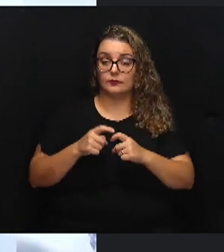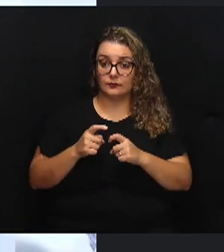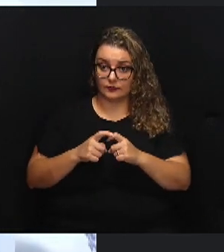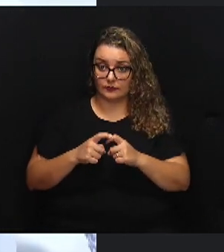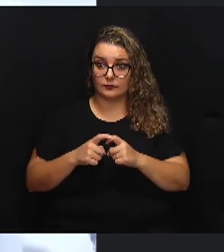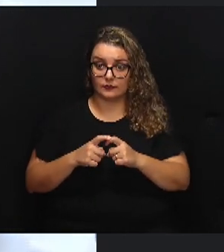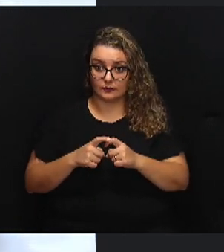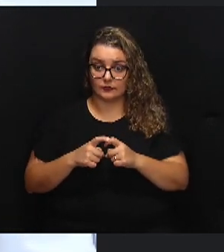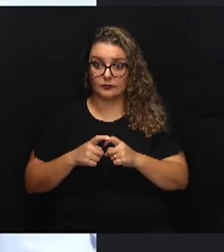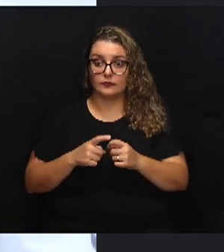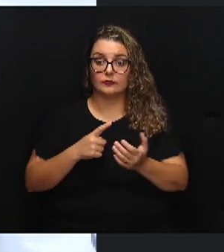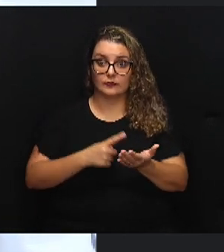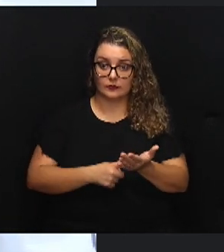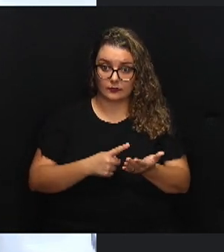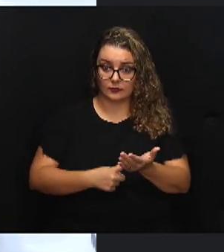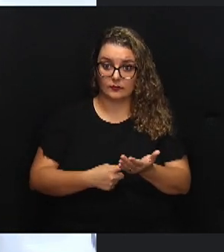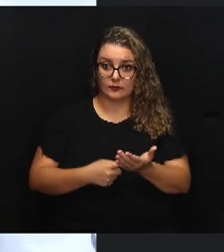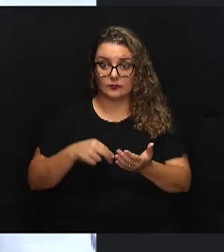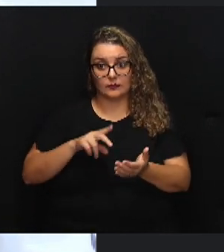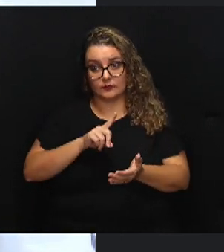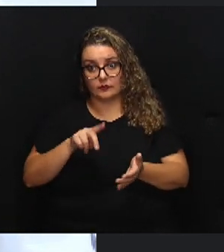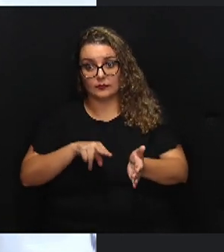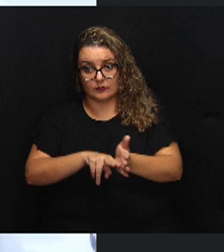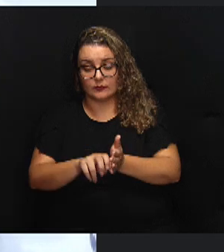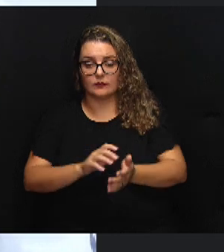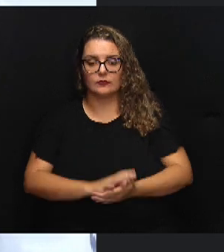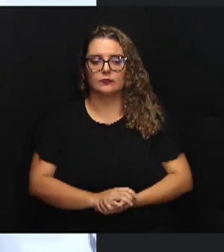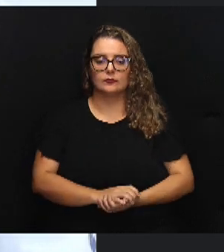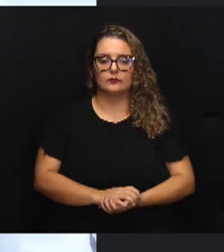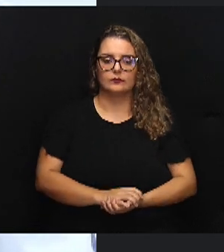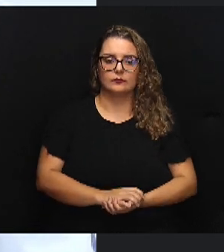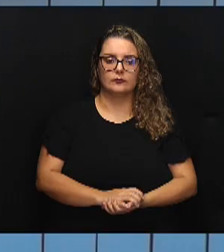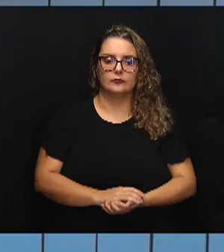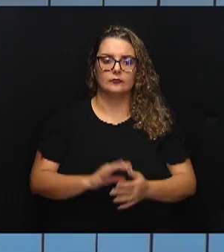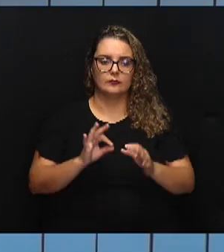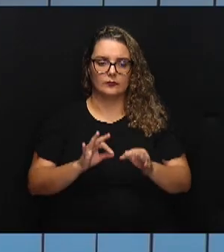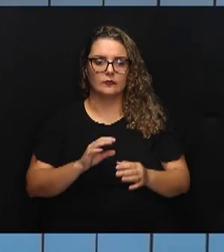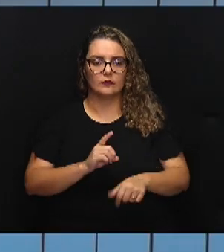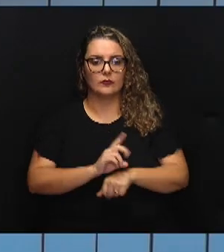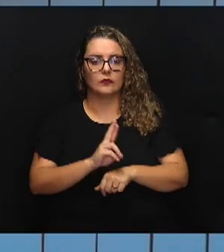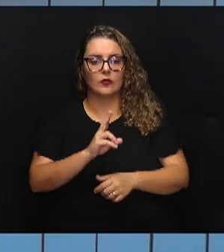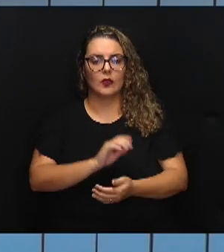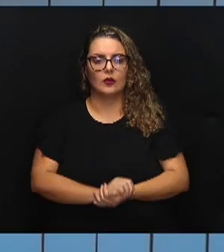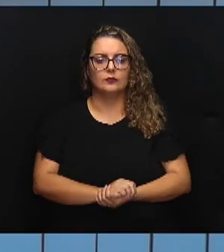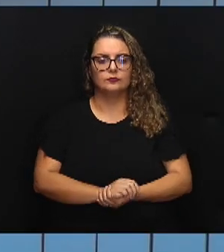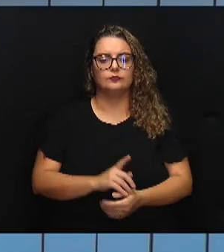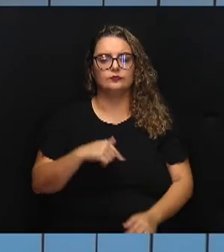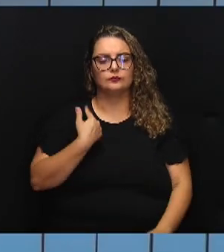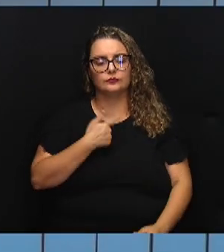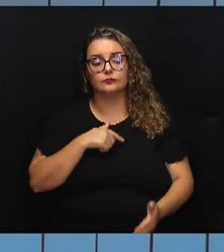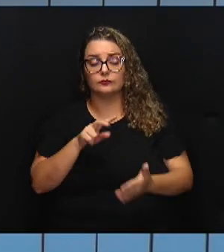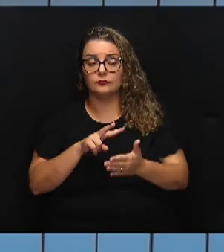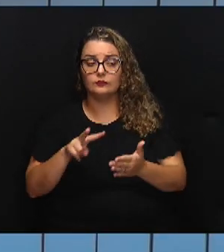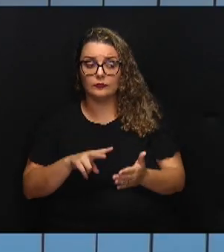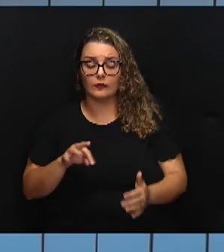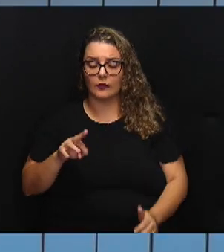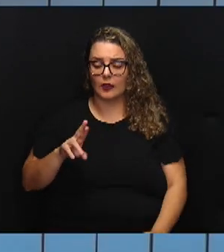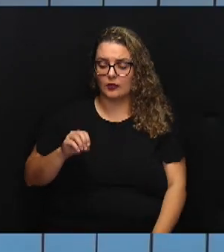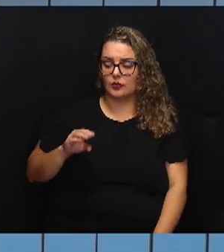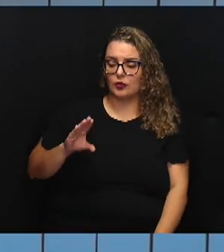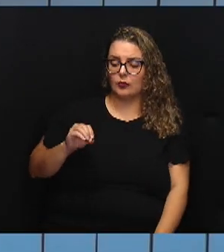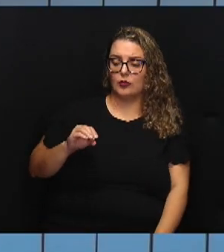para confirmar ou não o diagnóstico. Correto. E, doutora, a gente lê muito, né, sobre a